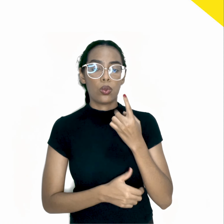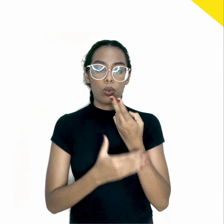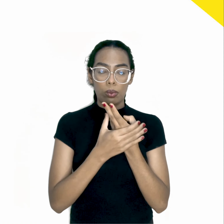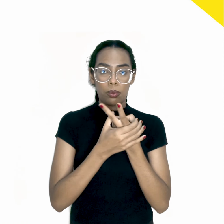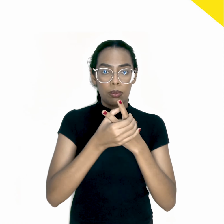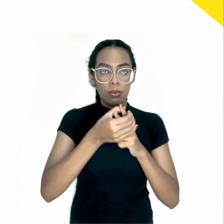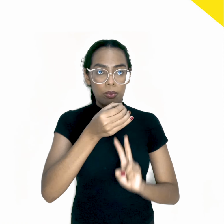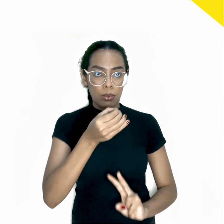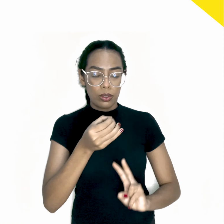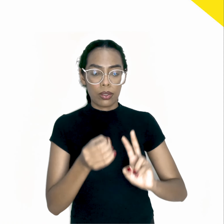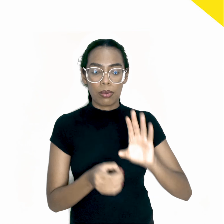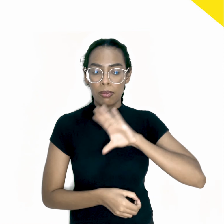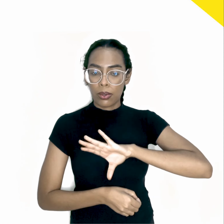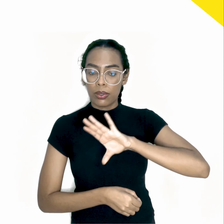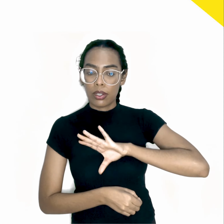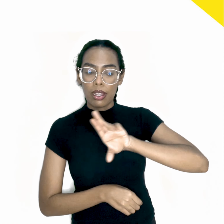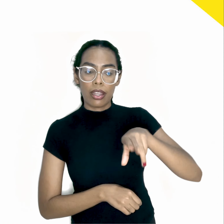e em português